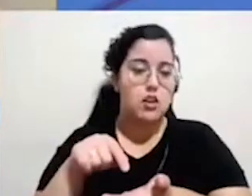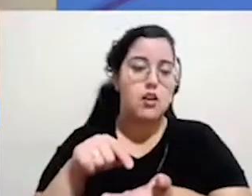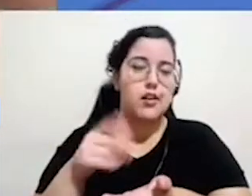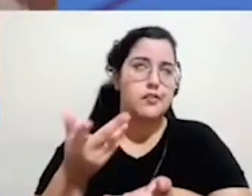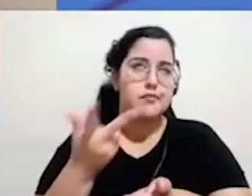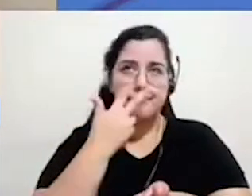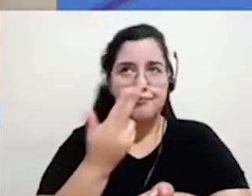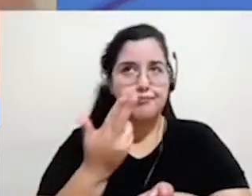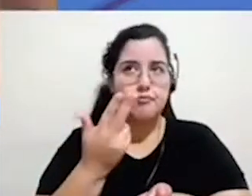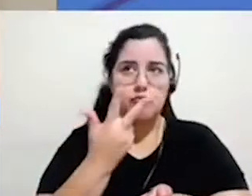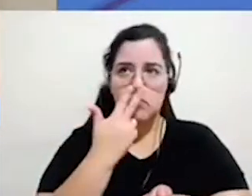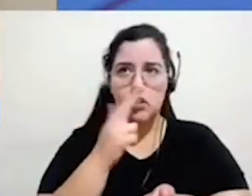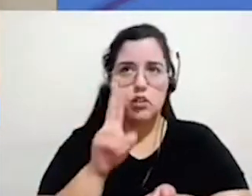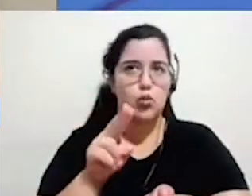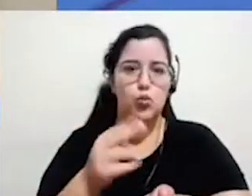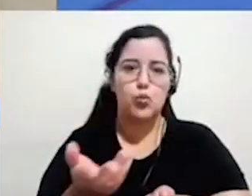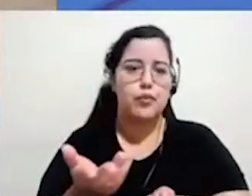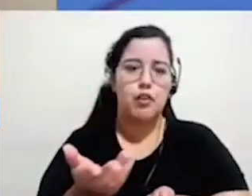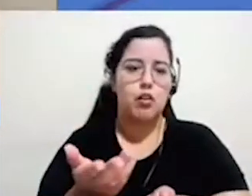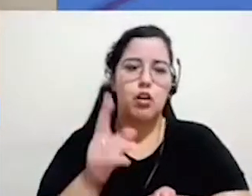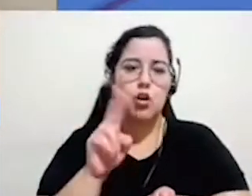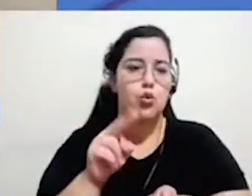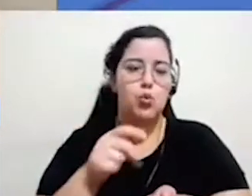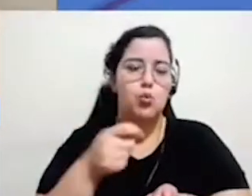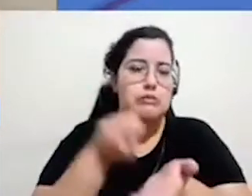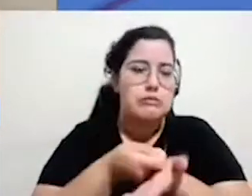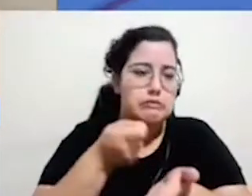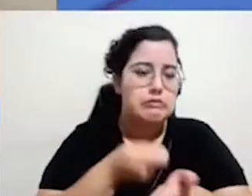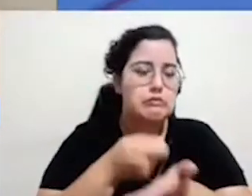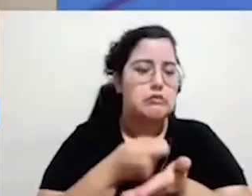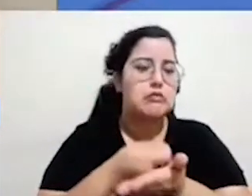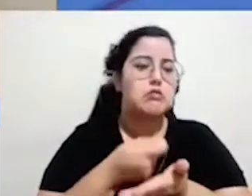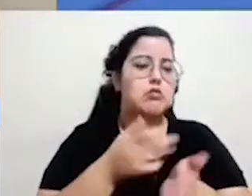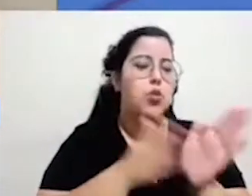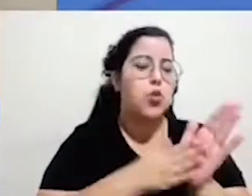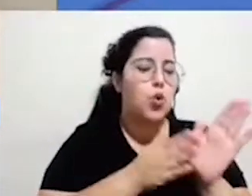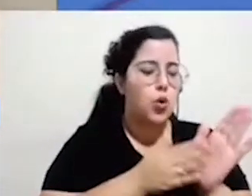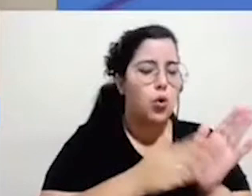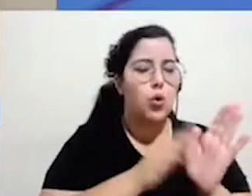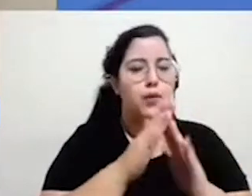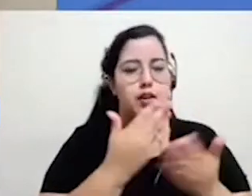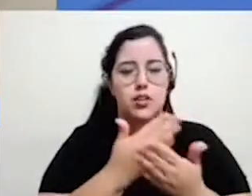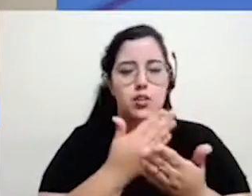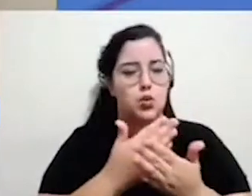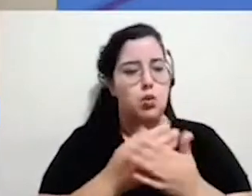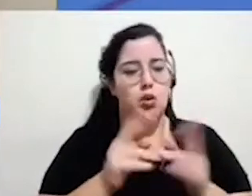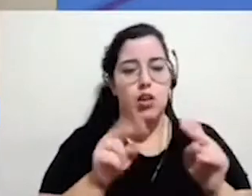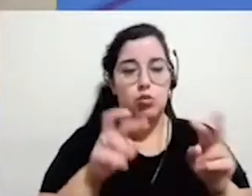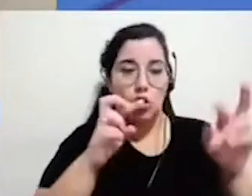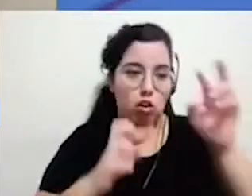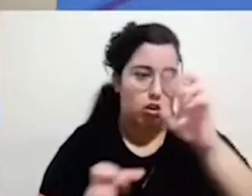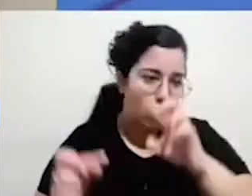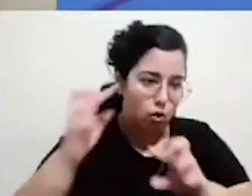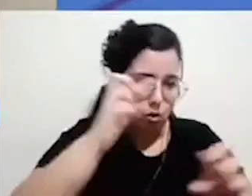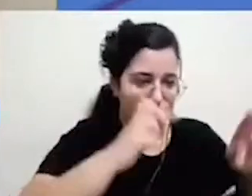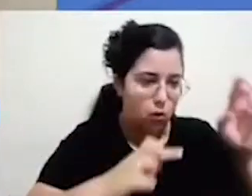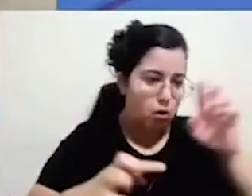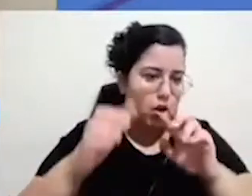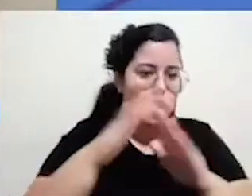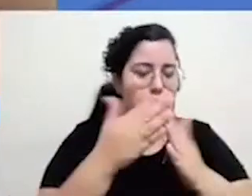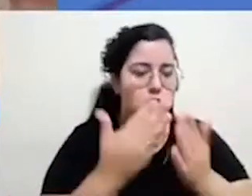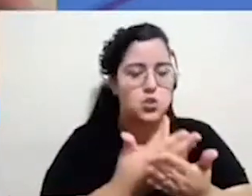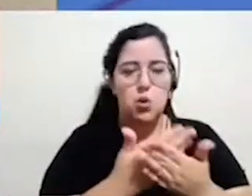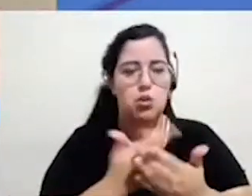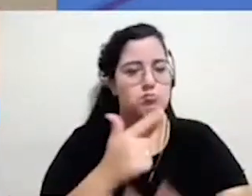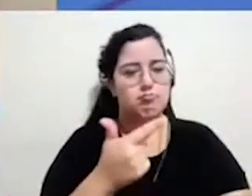do repertório dela e nem da exigência que estava posta para ela, ela ficar olhando, analisando, compreendendo